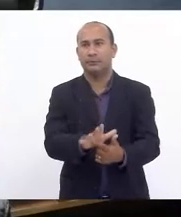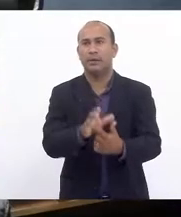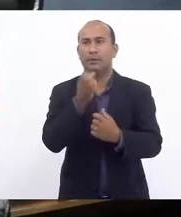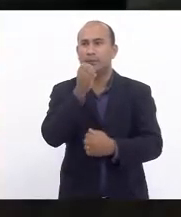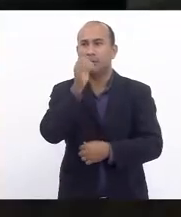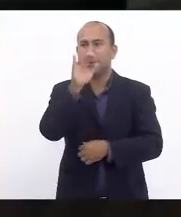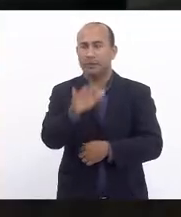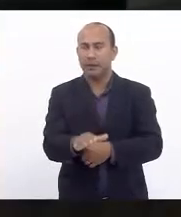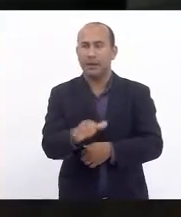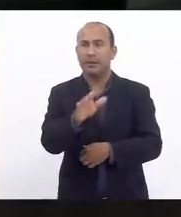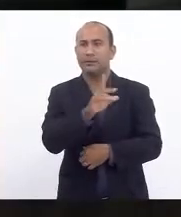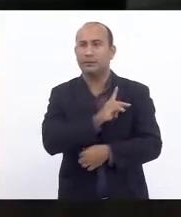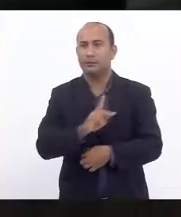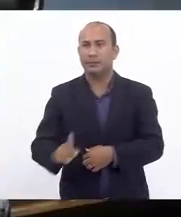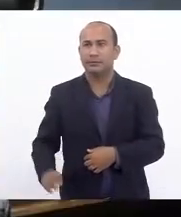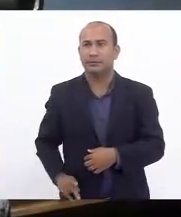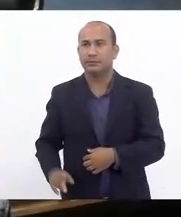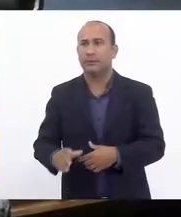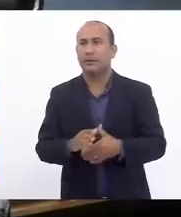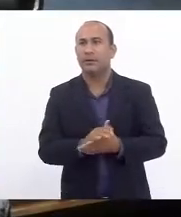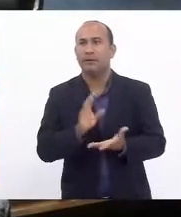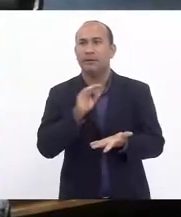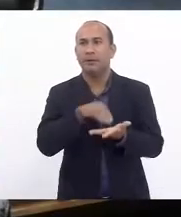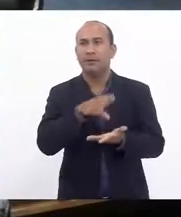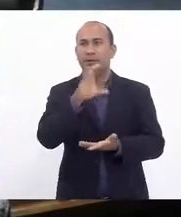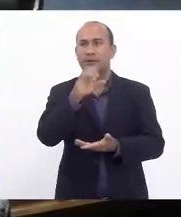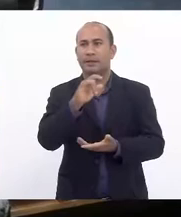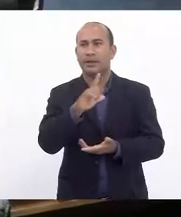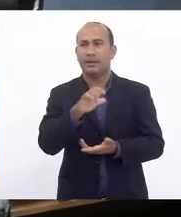presidente. Ok. Boa tarde, presidente.